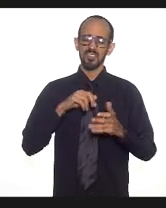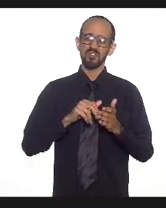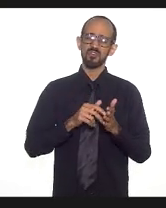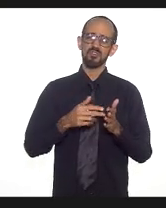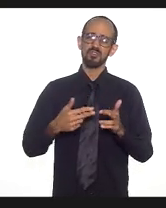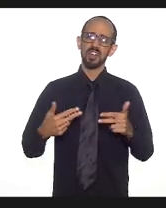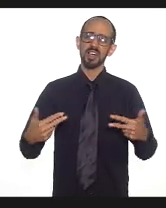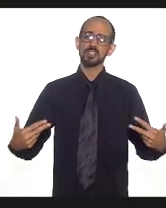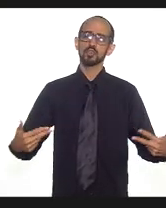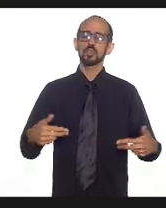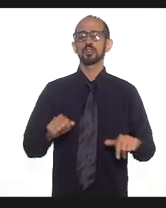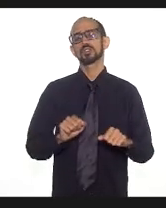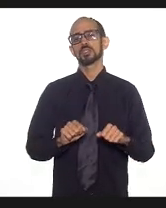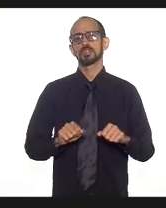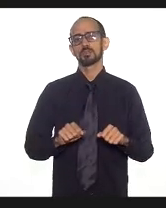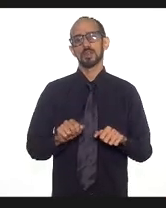Né?